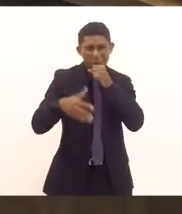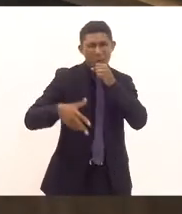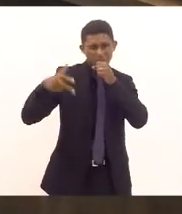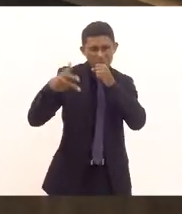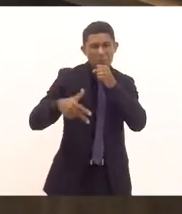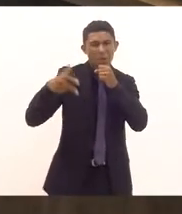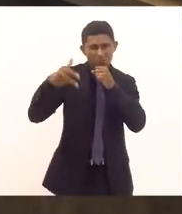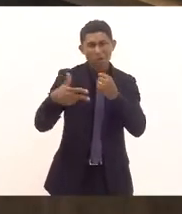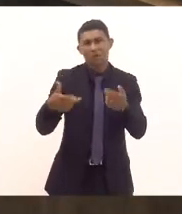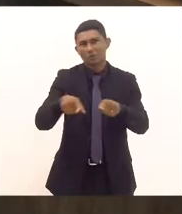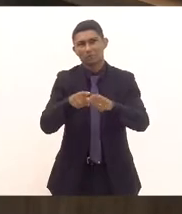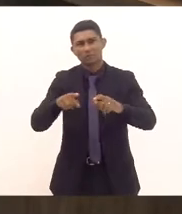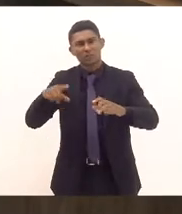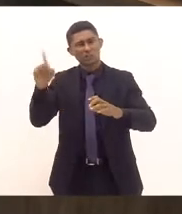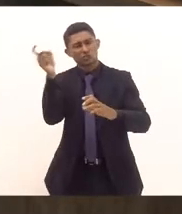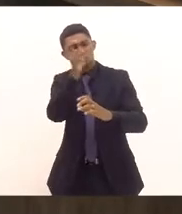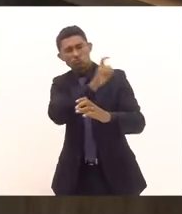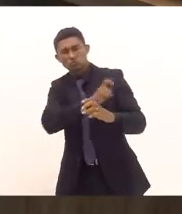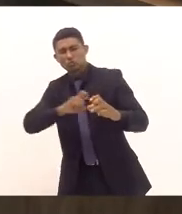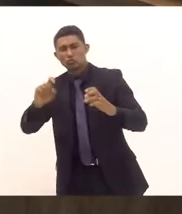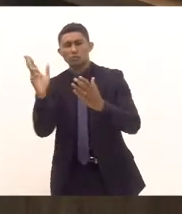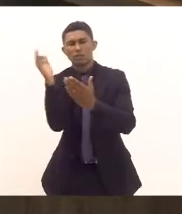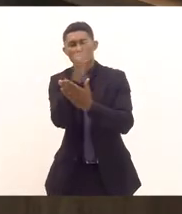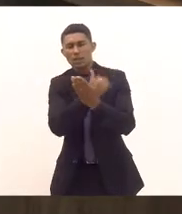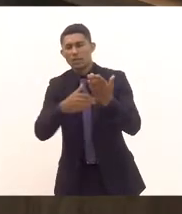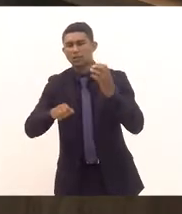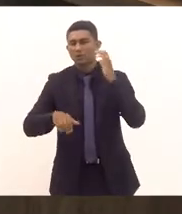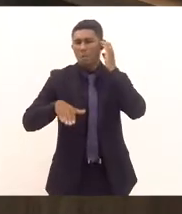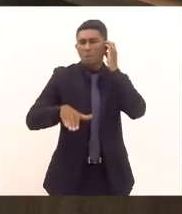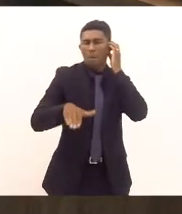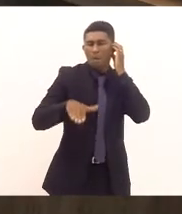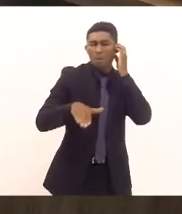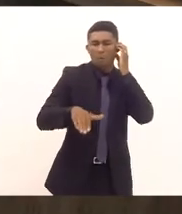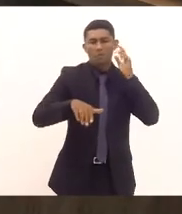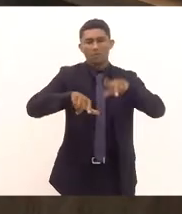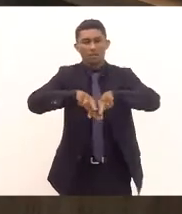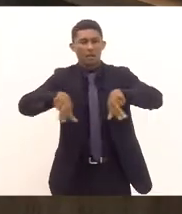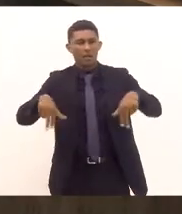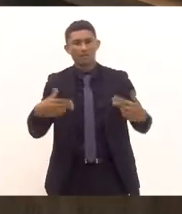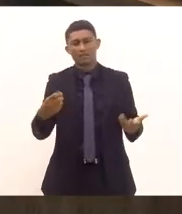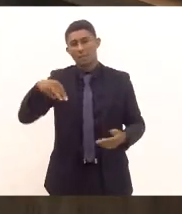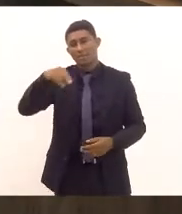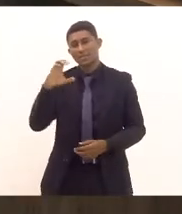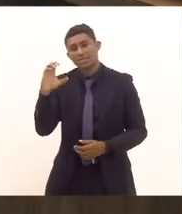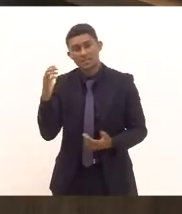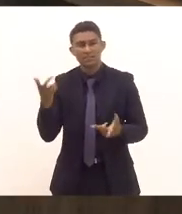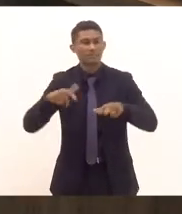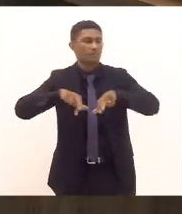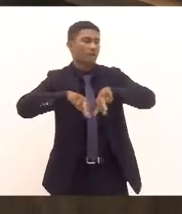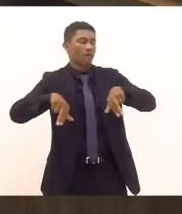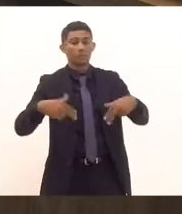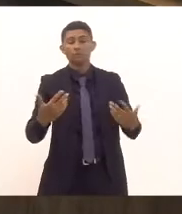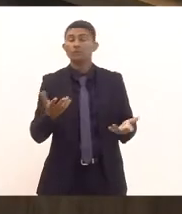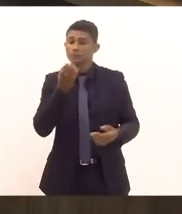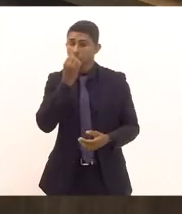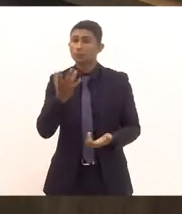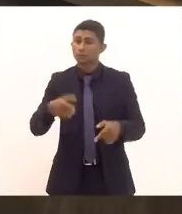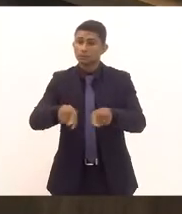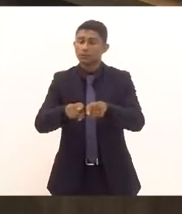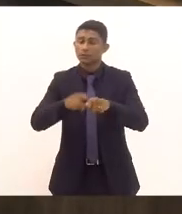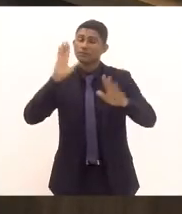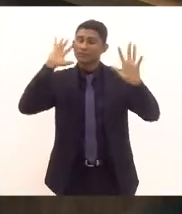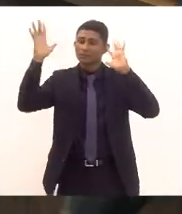elementos o Graffiti eo break dance o Beach Maker o Dj o Mc mas também é um criado pelo sono